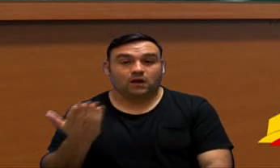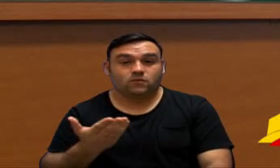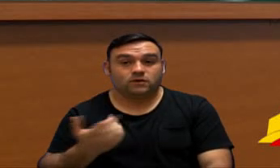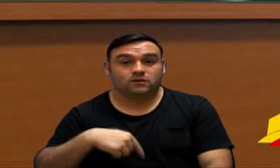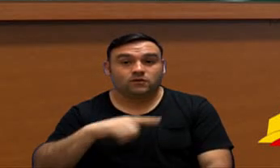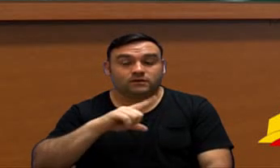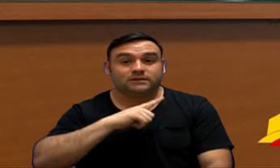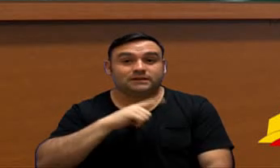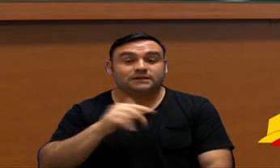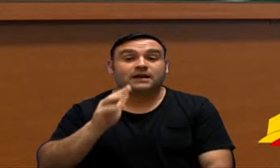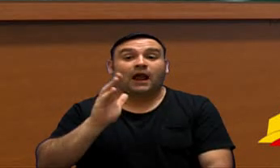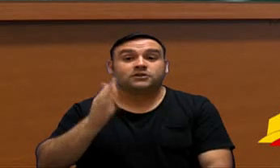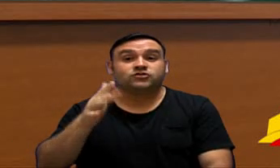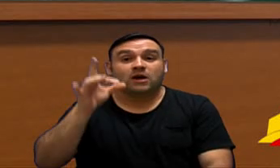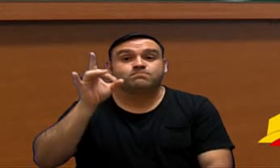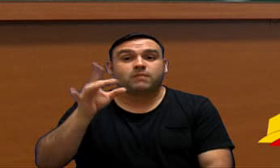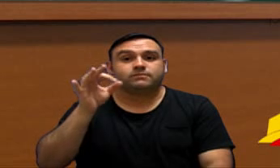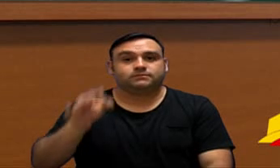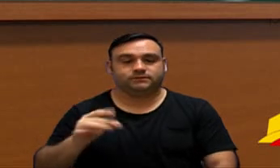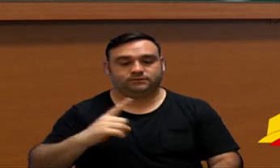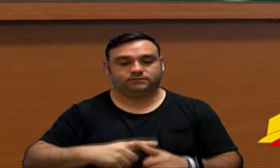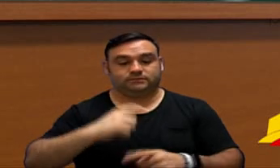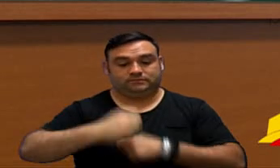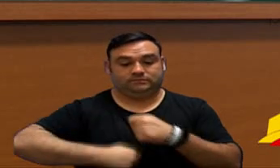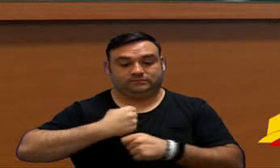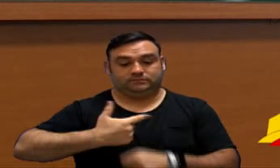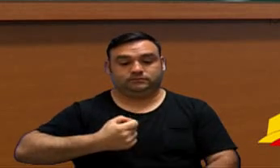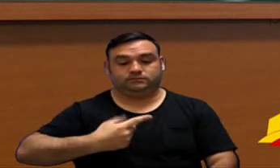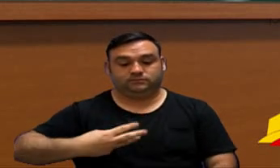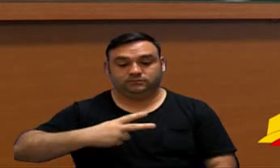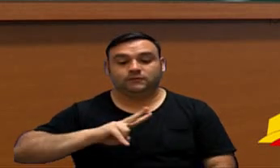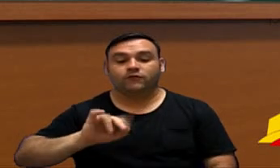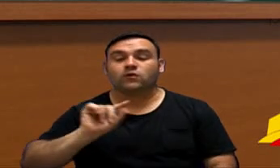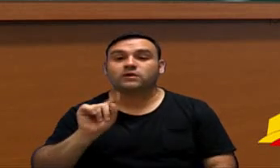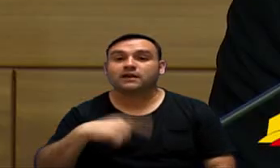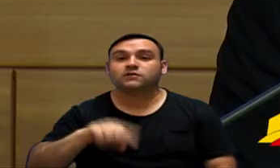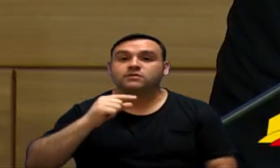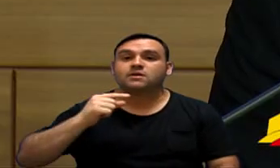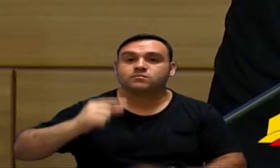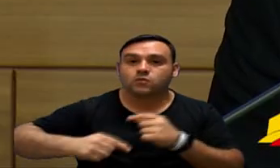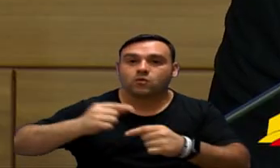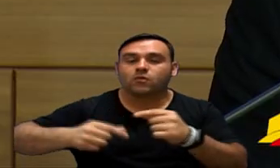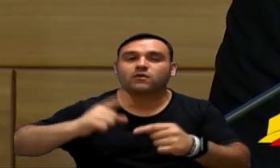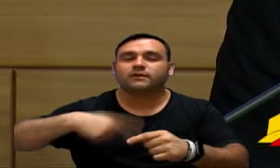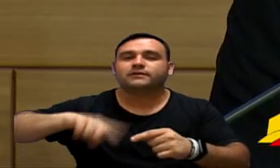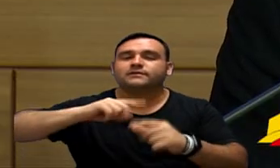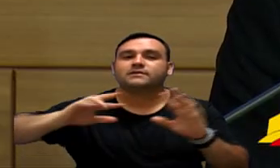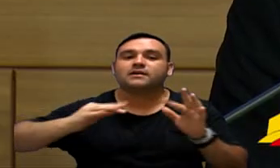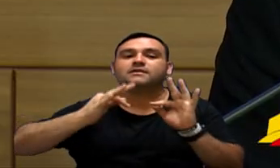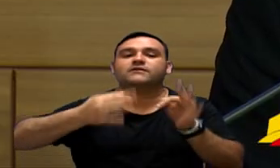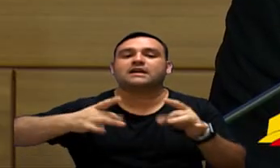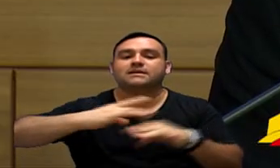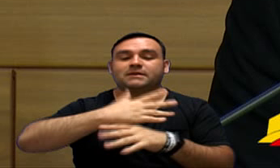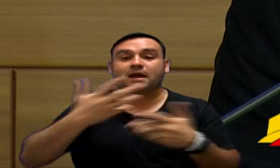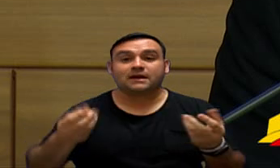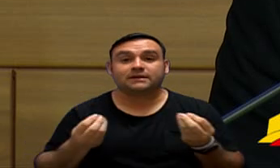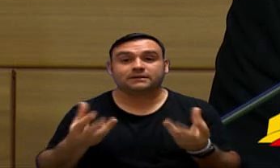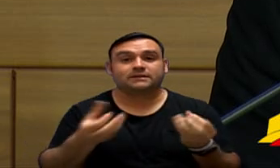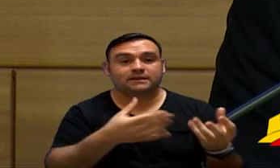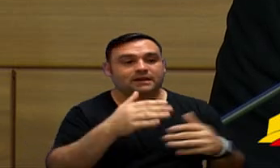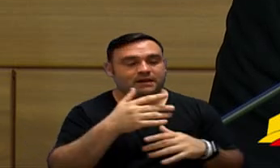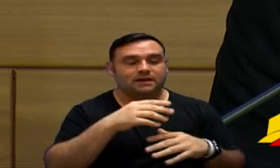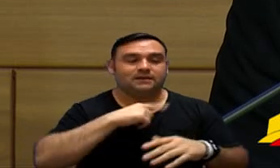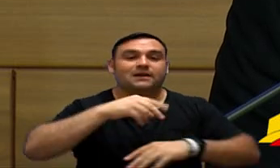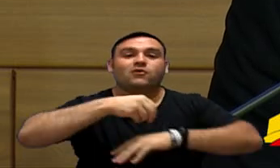que a gente tem assim já concreto gradativamente para o ano de 2023? Gradativamente nós estamos aí finalizando agora a entrega dos